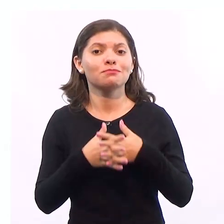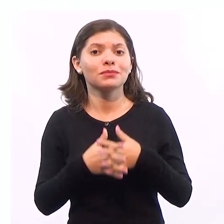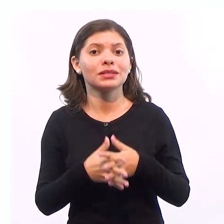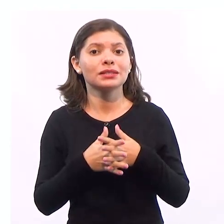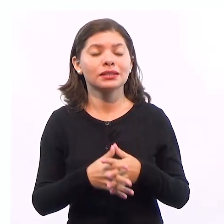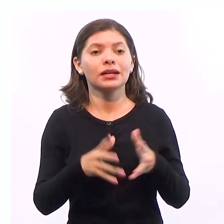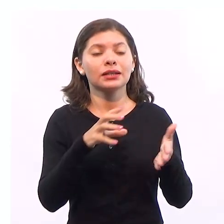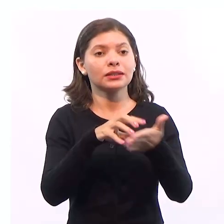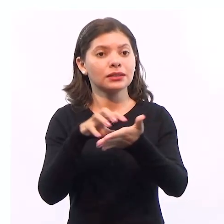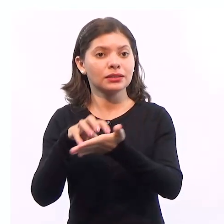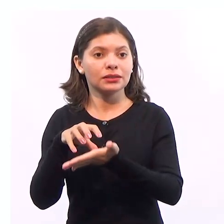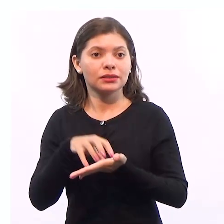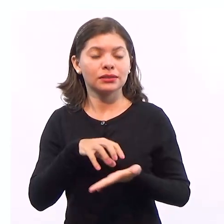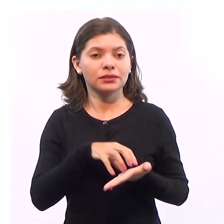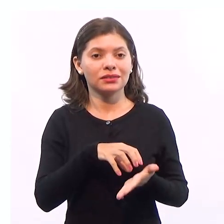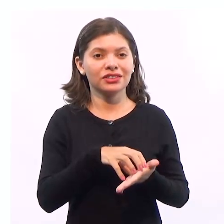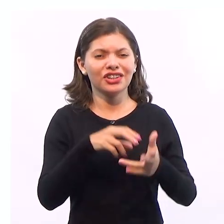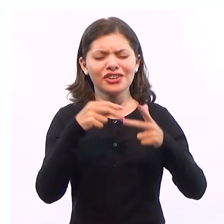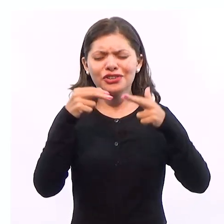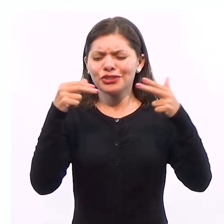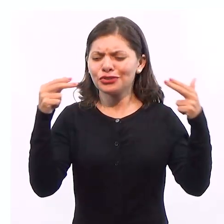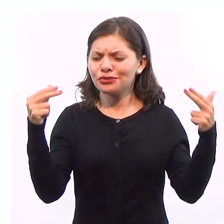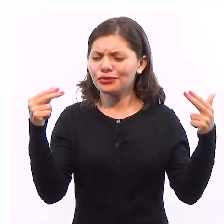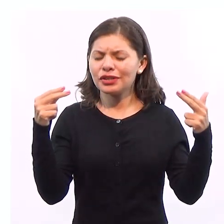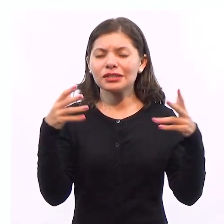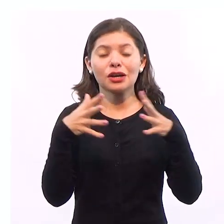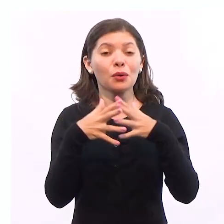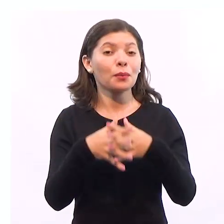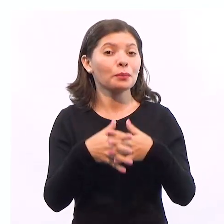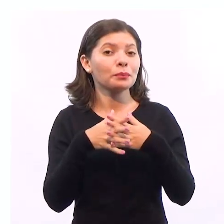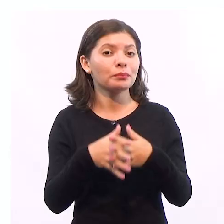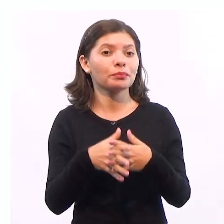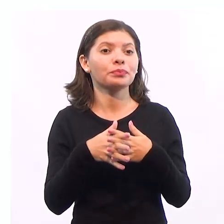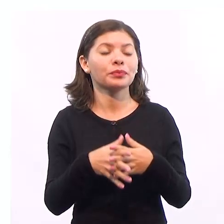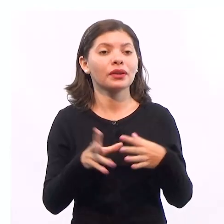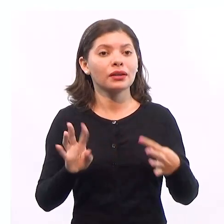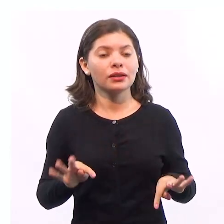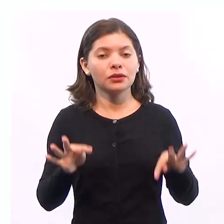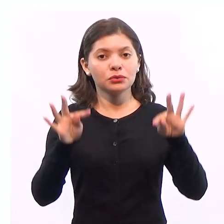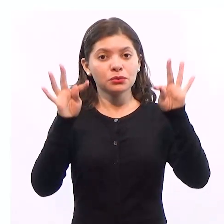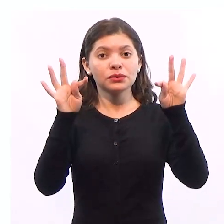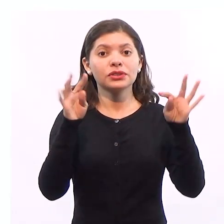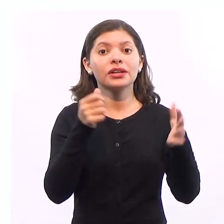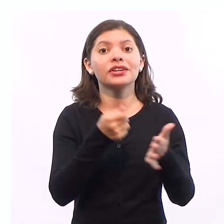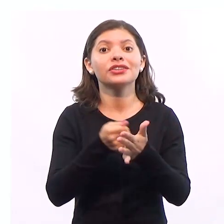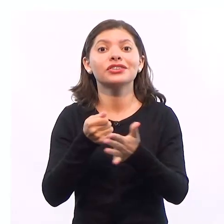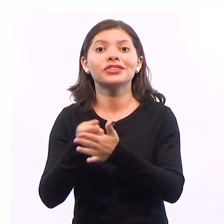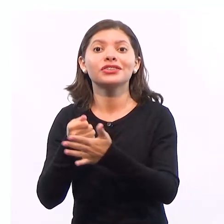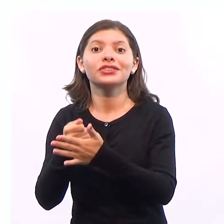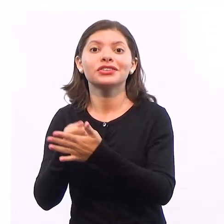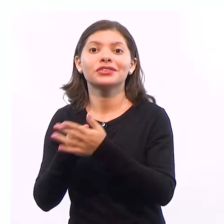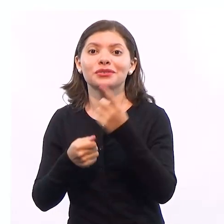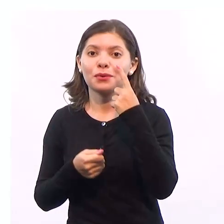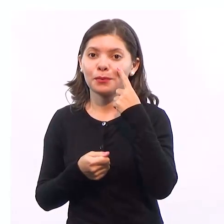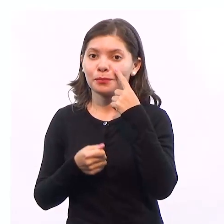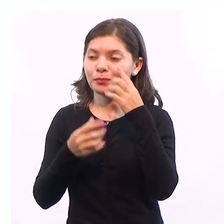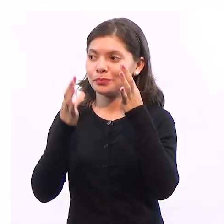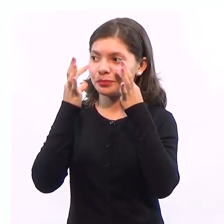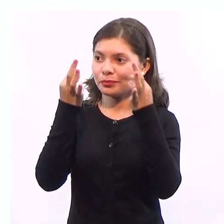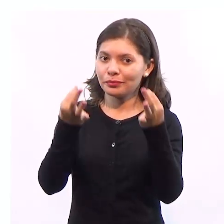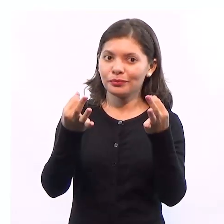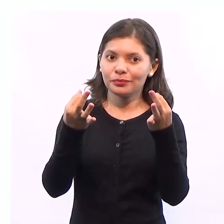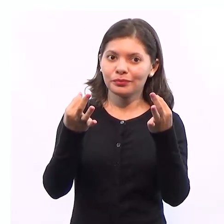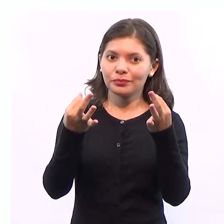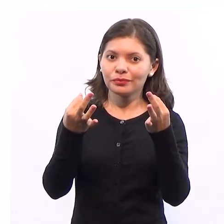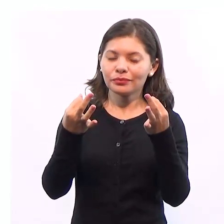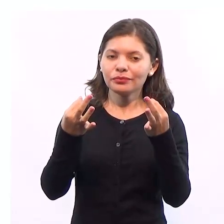da complexidade nas organizações, diversificação e complexidade da tecnologia, exigindo, olha só aqui,